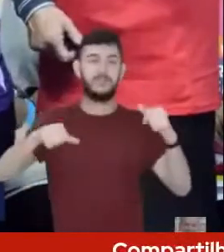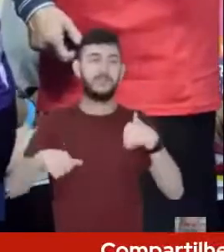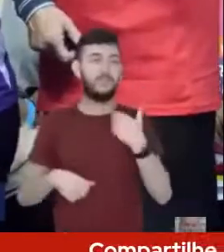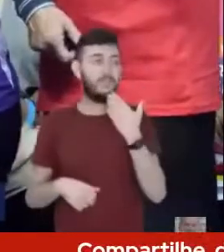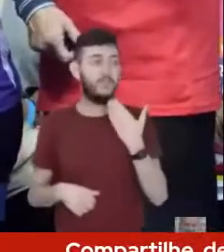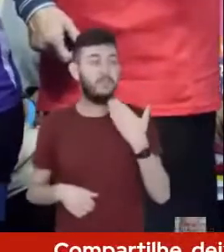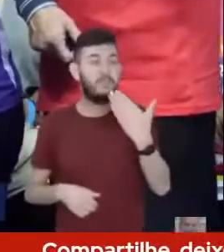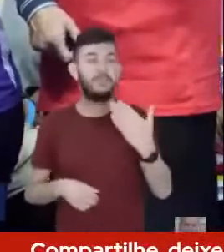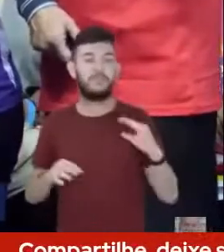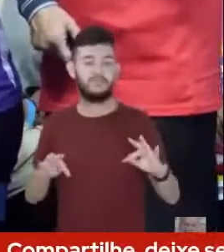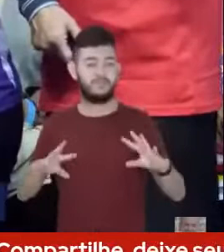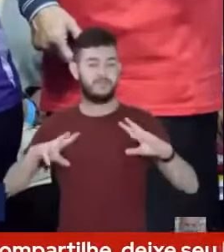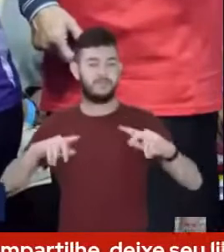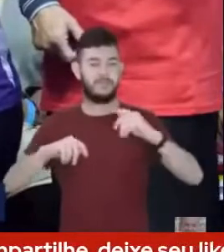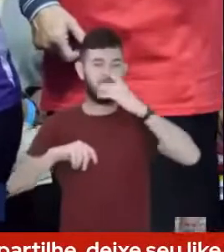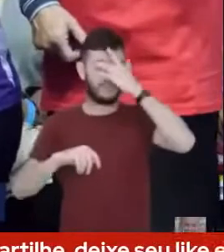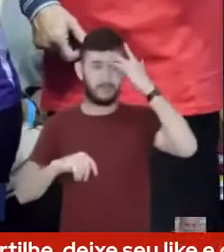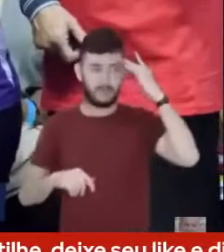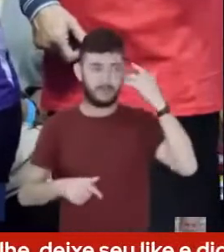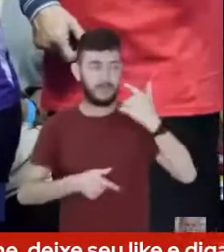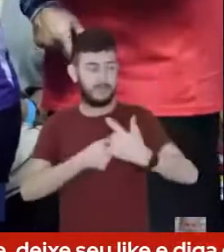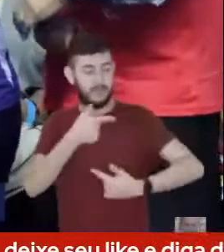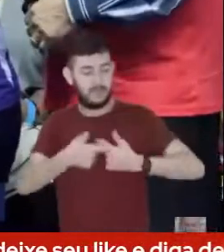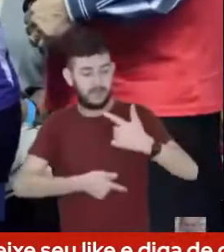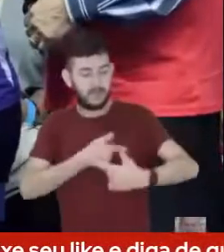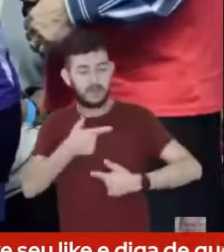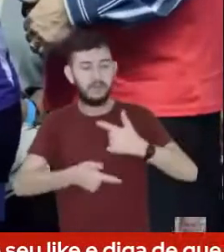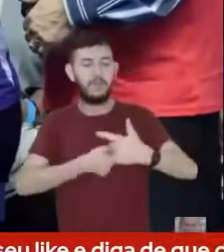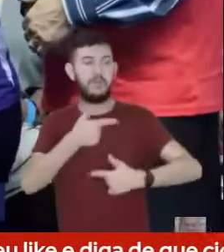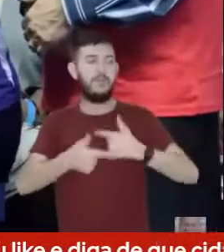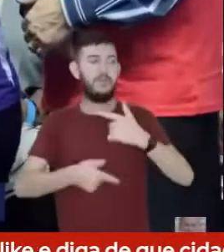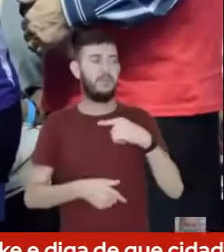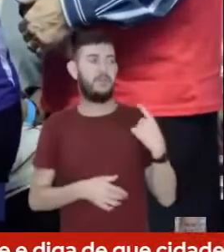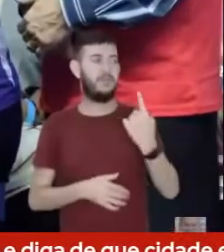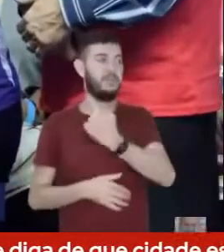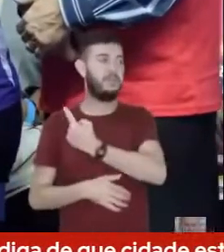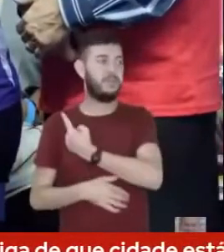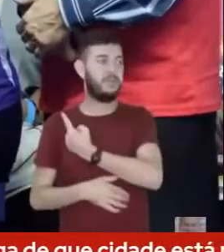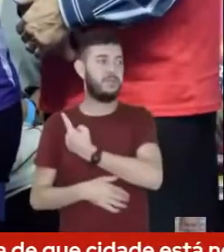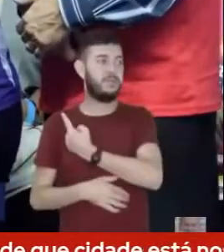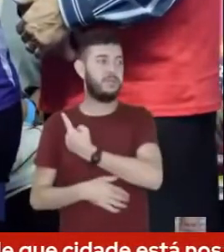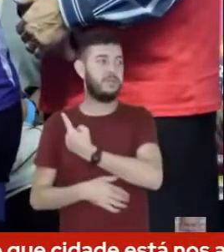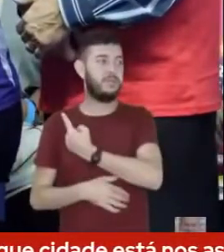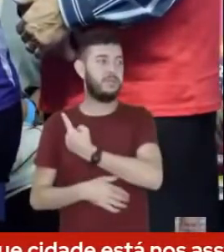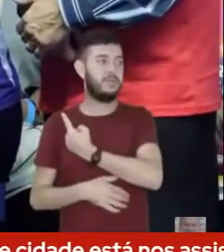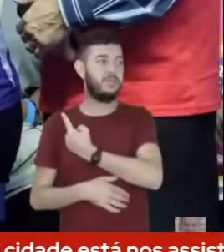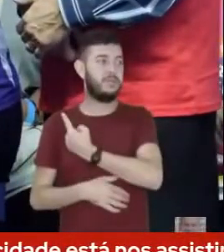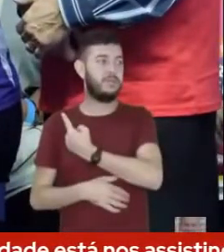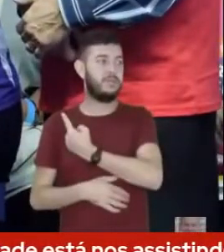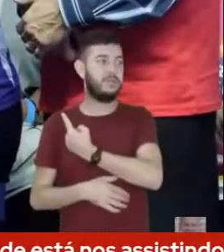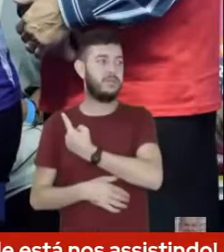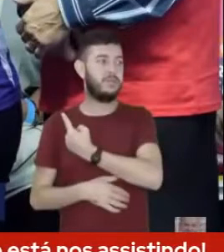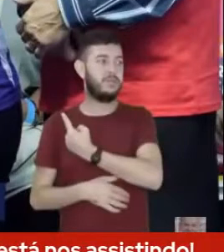trabalhadores, saindo daqui, temos que ganhar as ruas e mudar o destino.